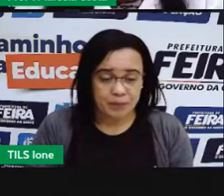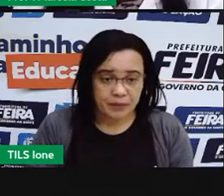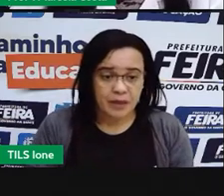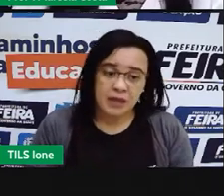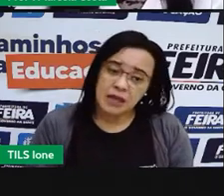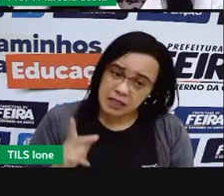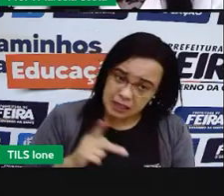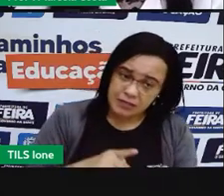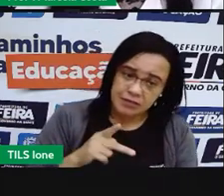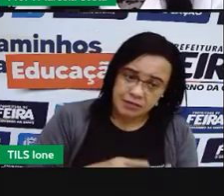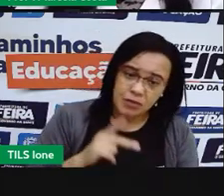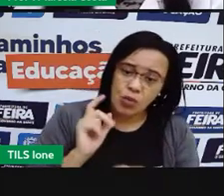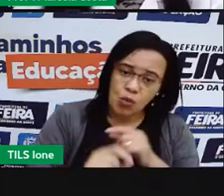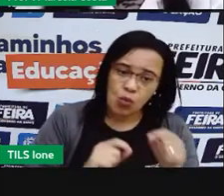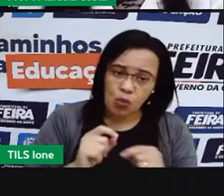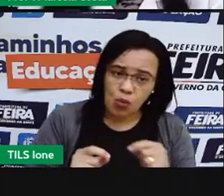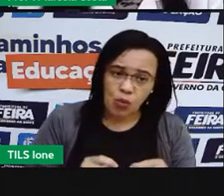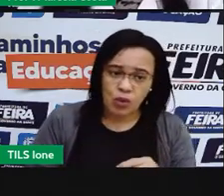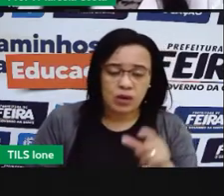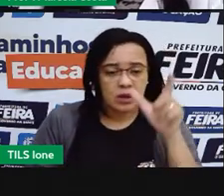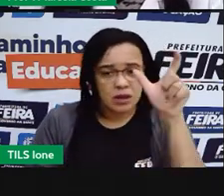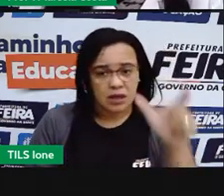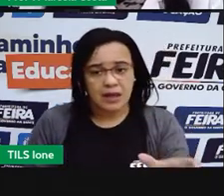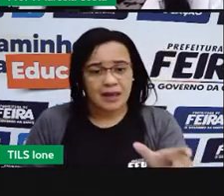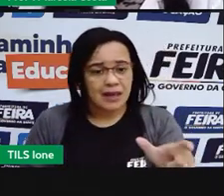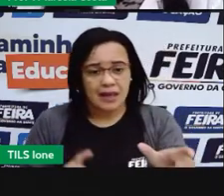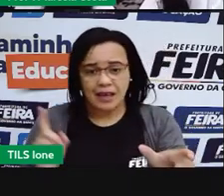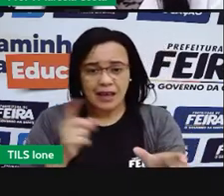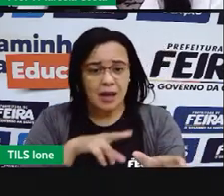verdade, era um cisne.